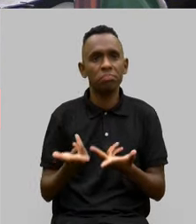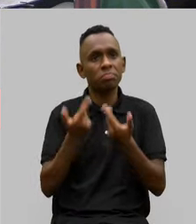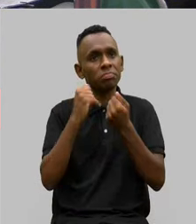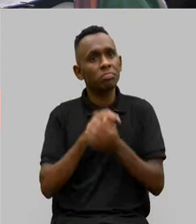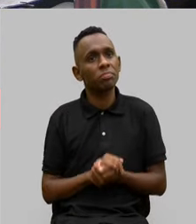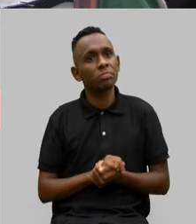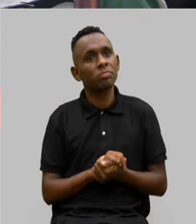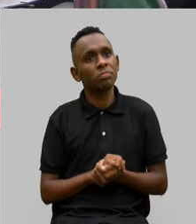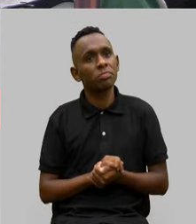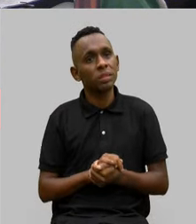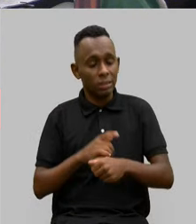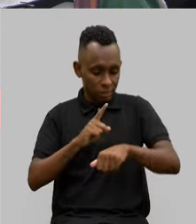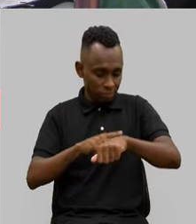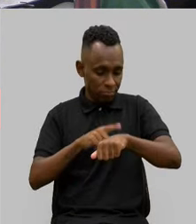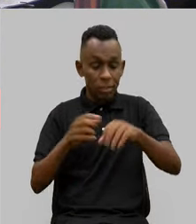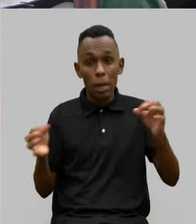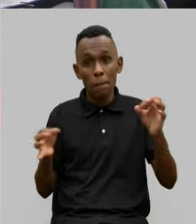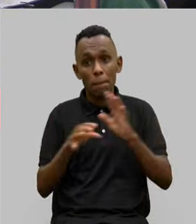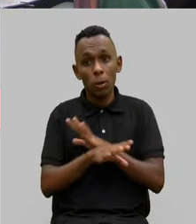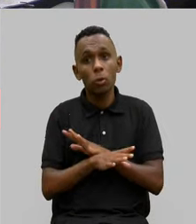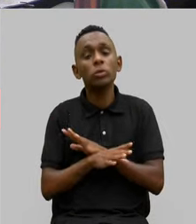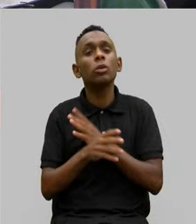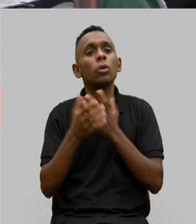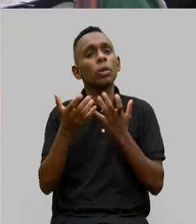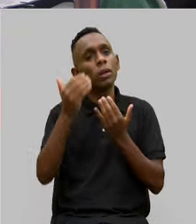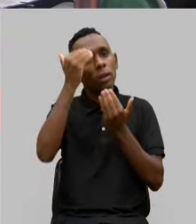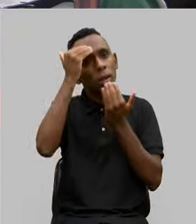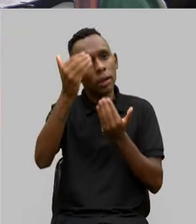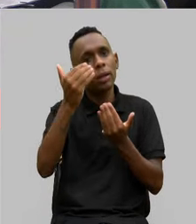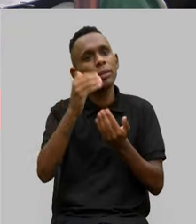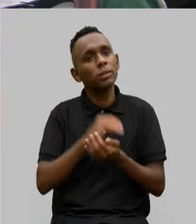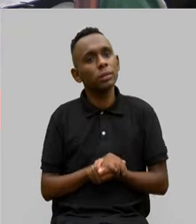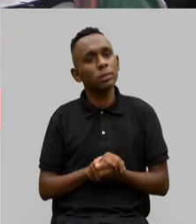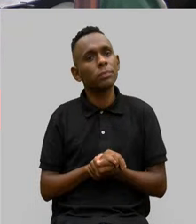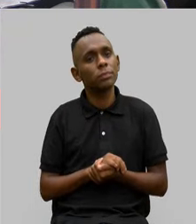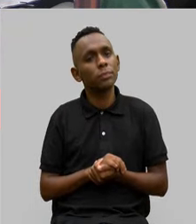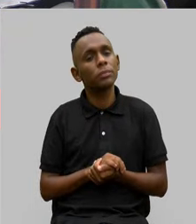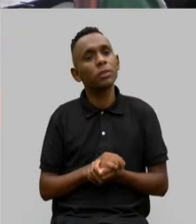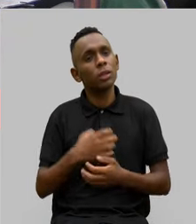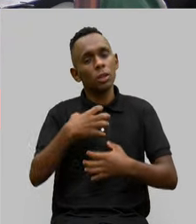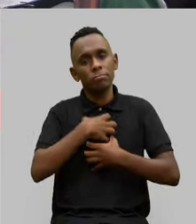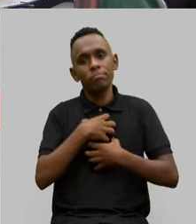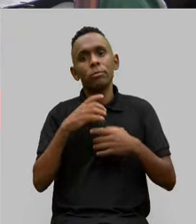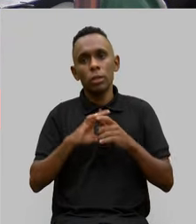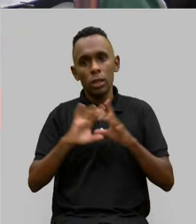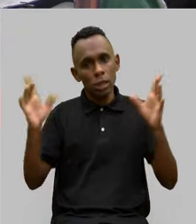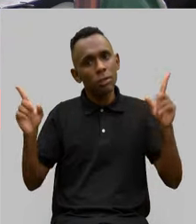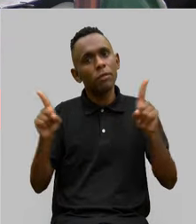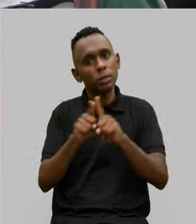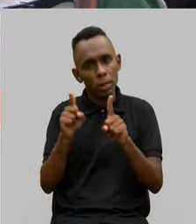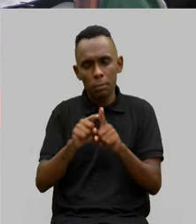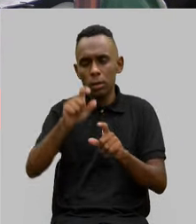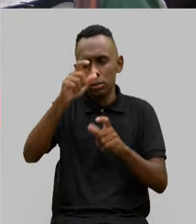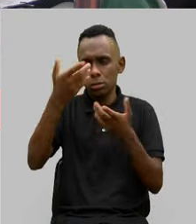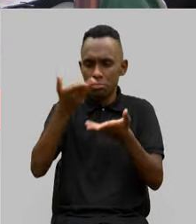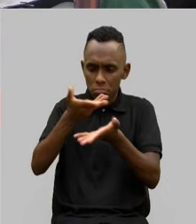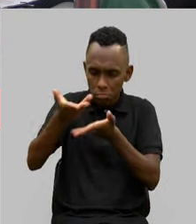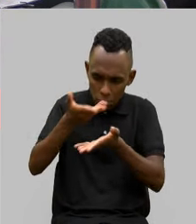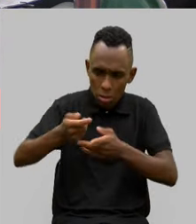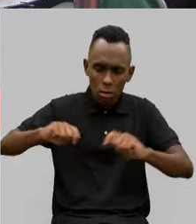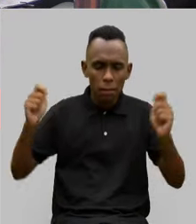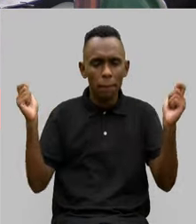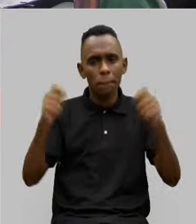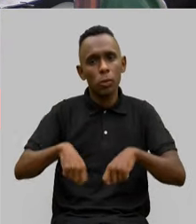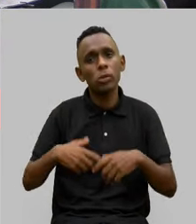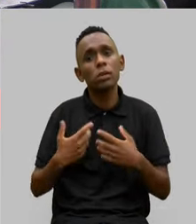acho que já acabaram Meus 3 minutos eu queria agradecer e fico a disposição também para que a gente possa conversar